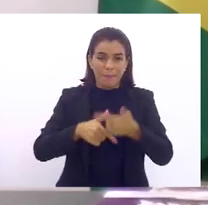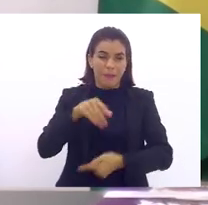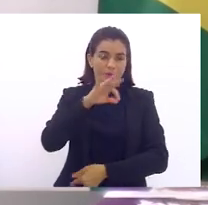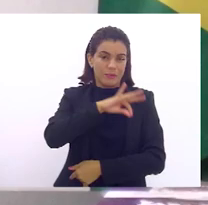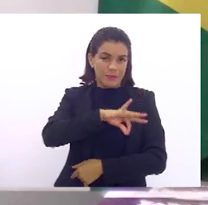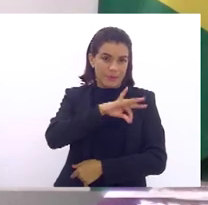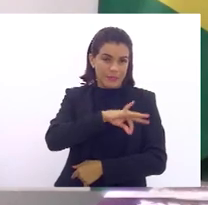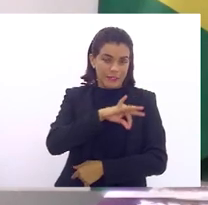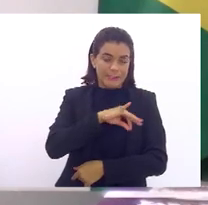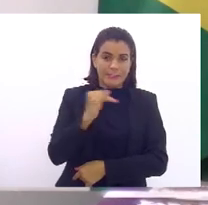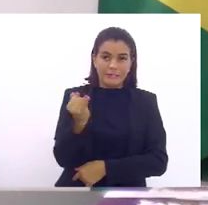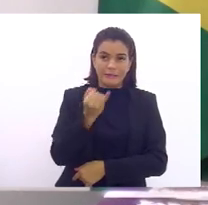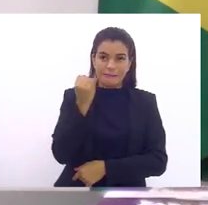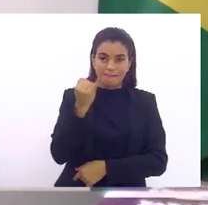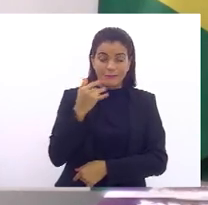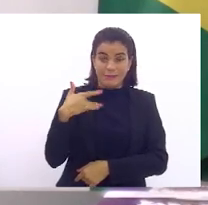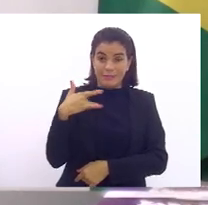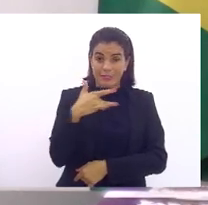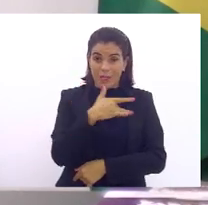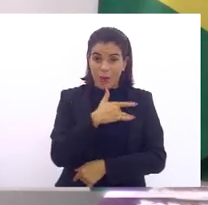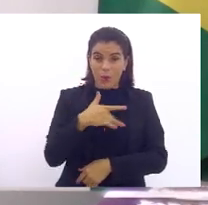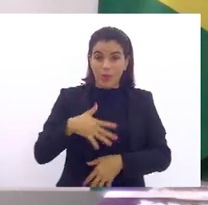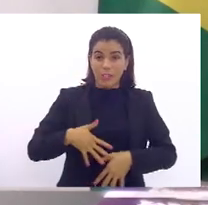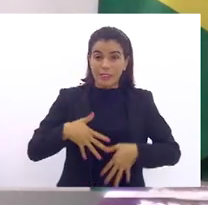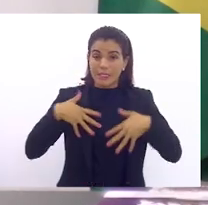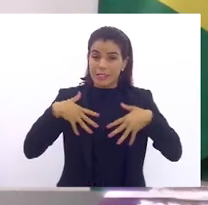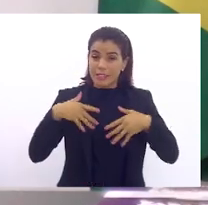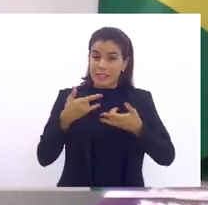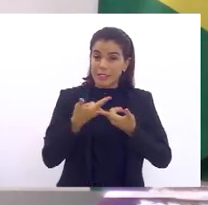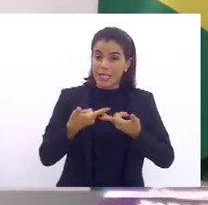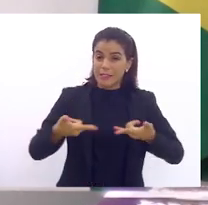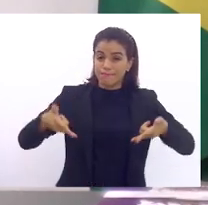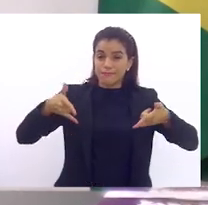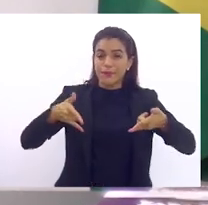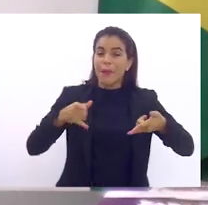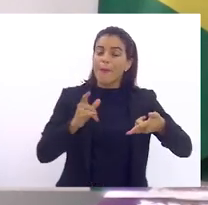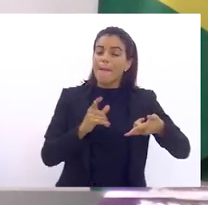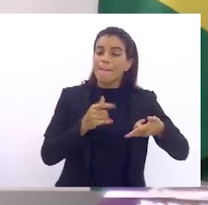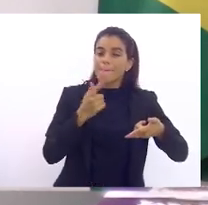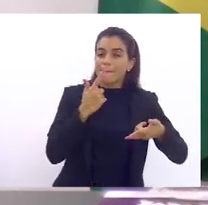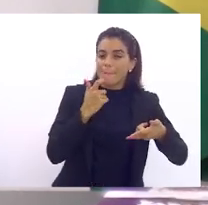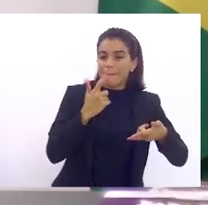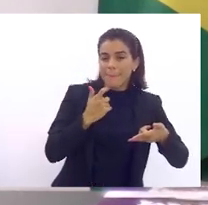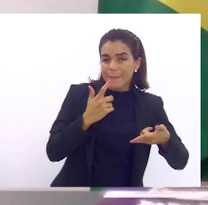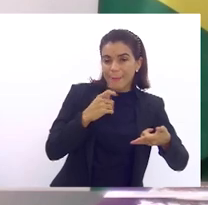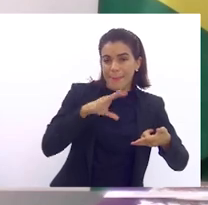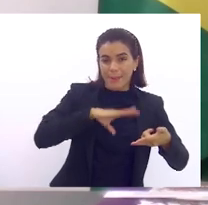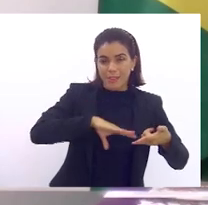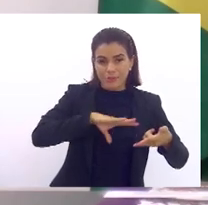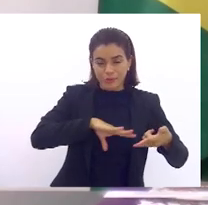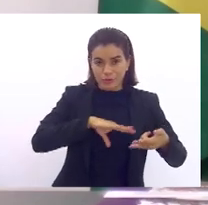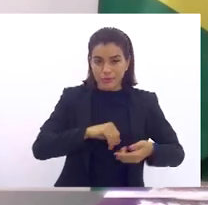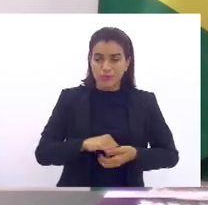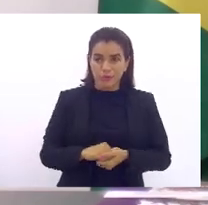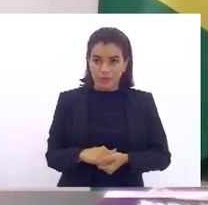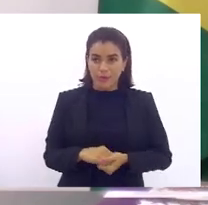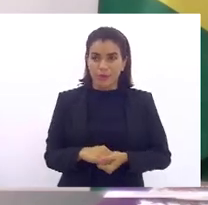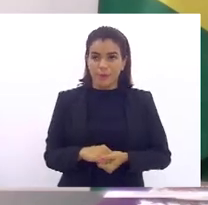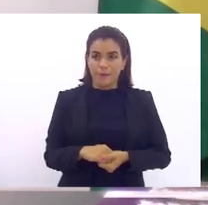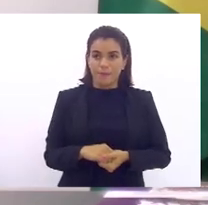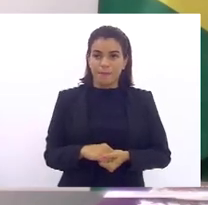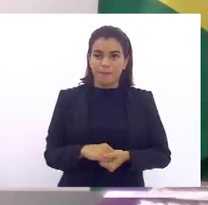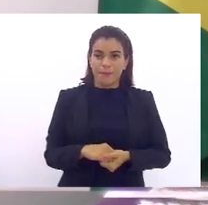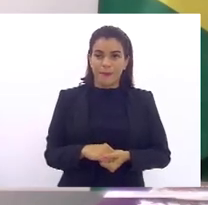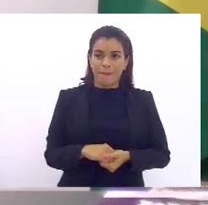muito importante a saúde dignidade menstrual um tema que deve ser falado né a gente não não